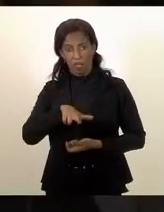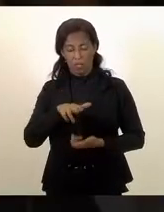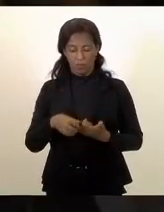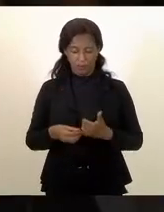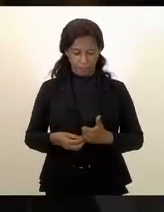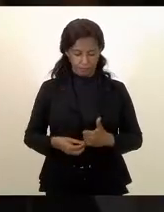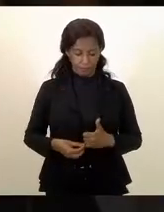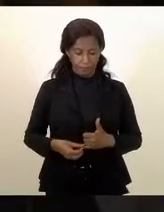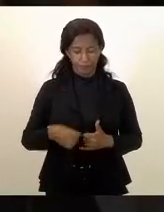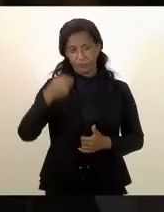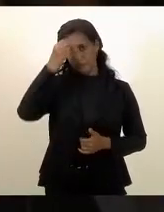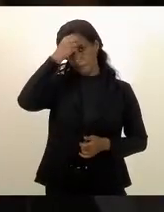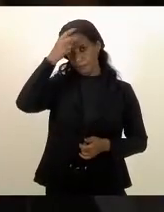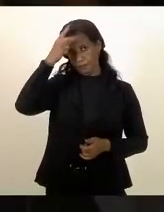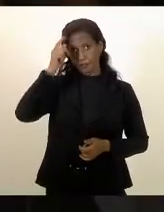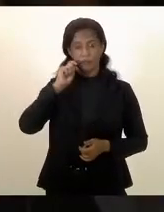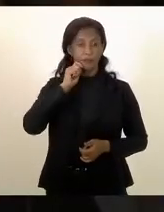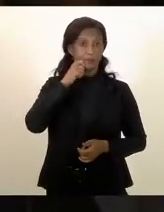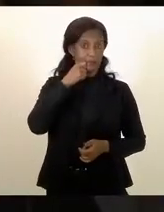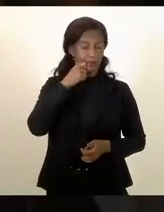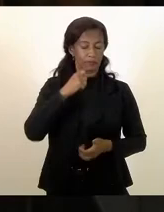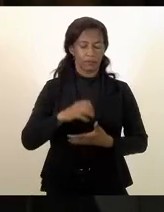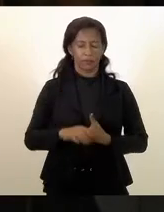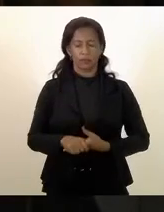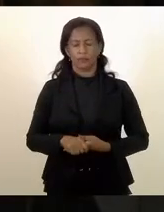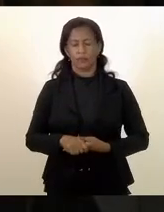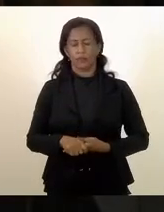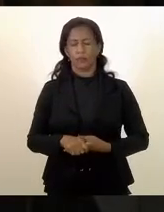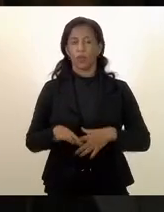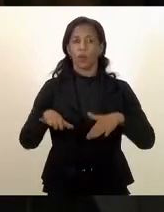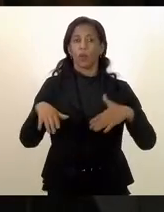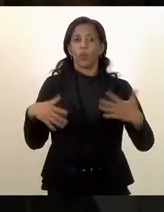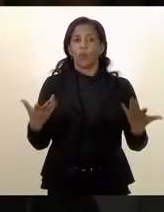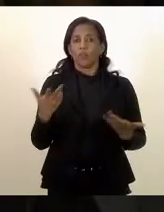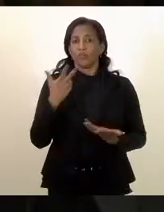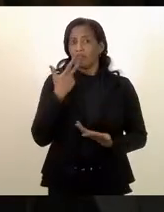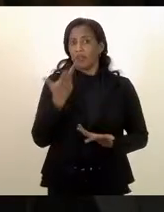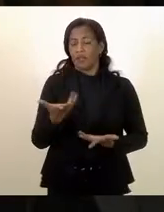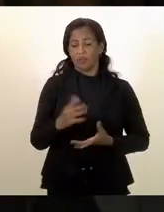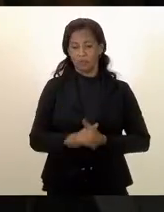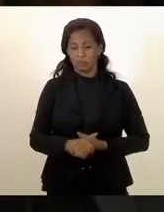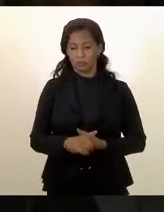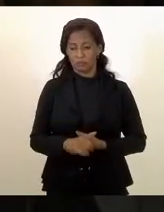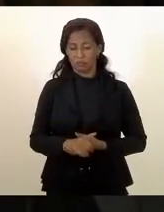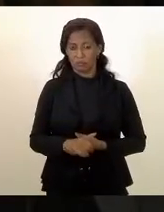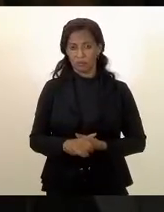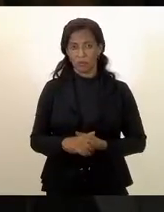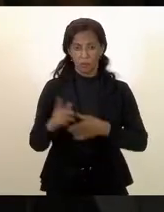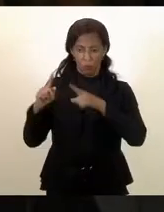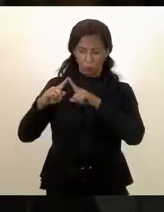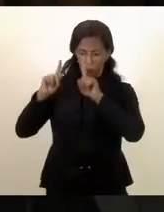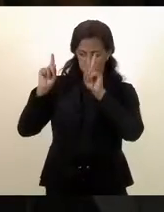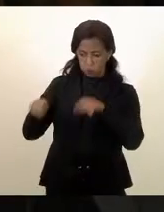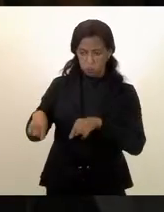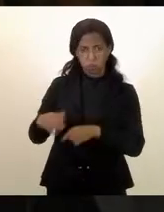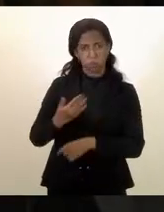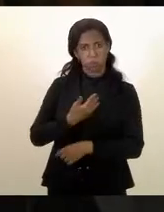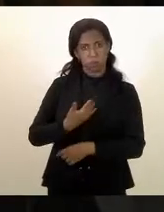prefeito Eduardo Paes de dizer que evidentemente o servidor público